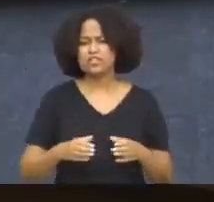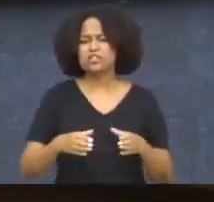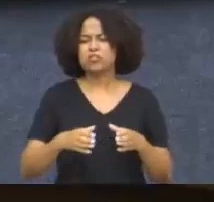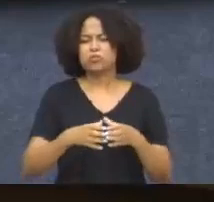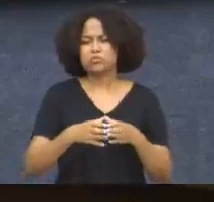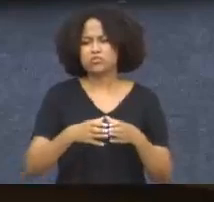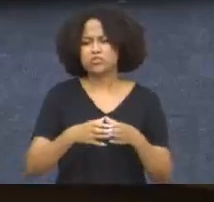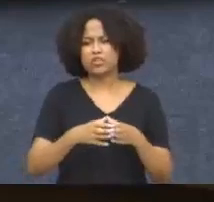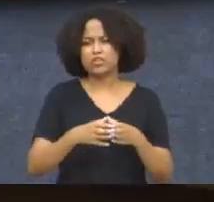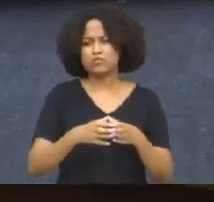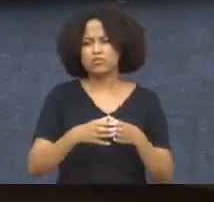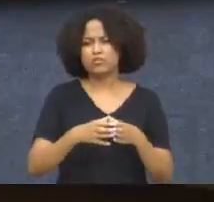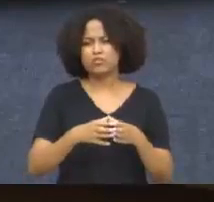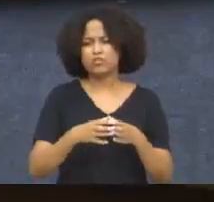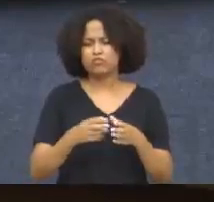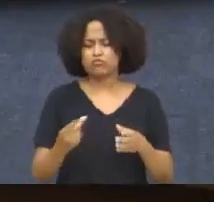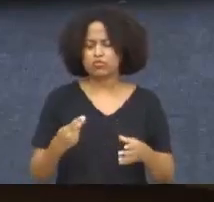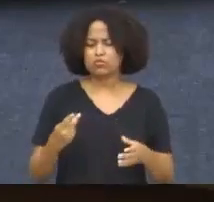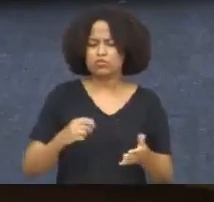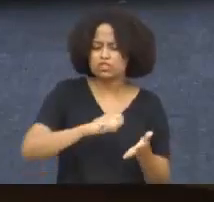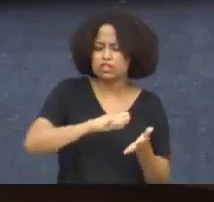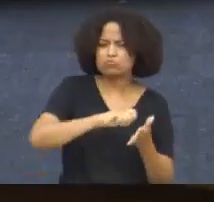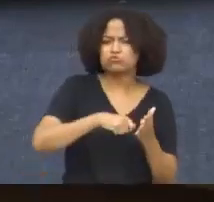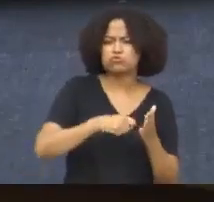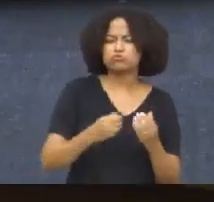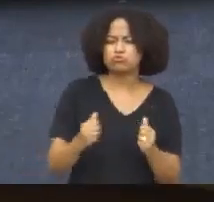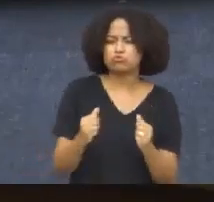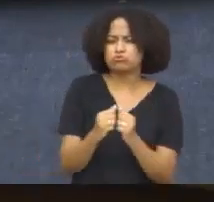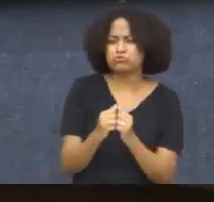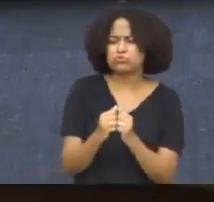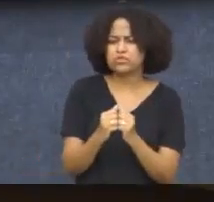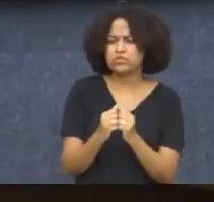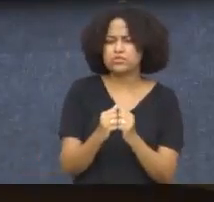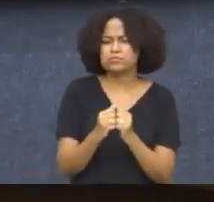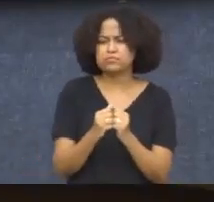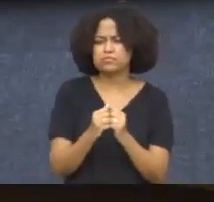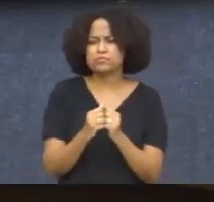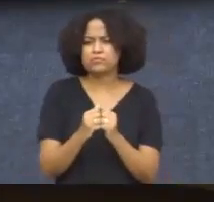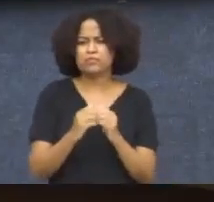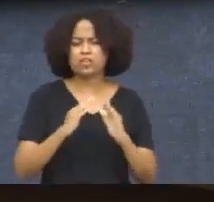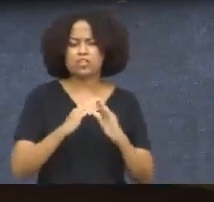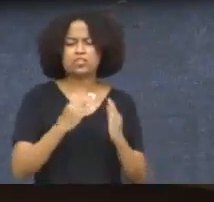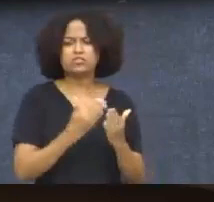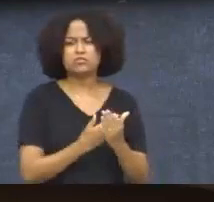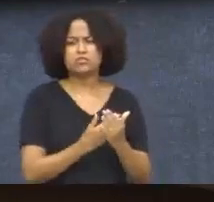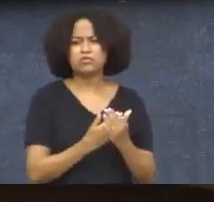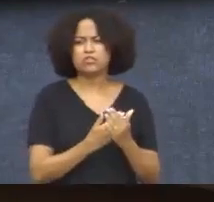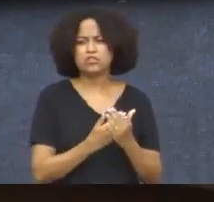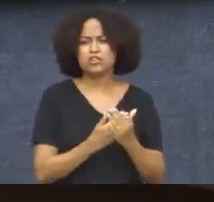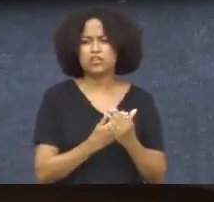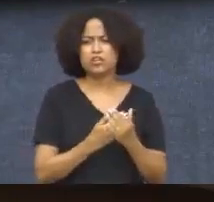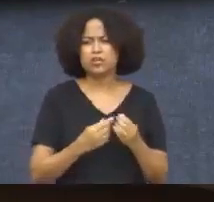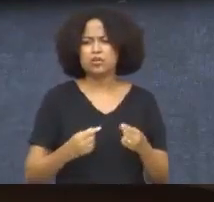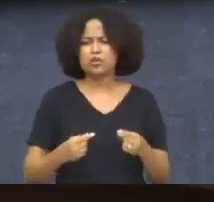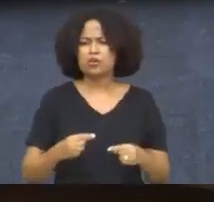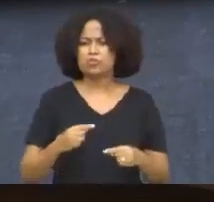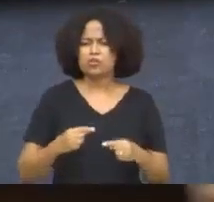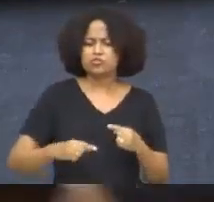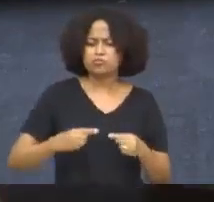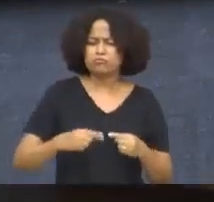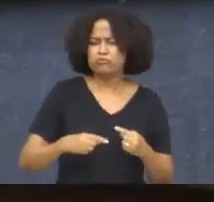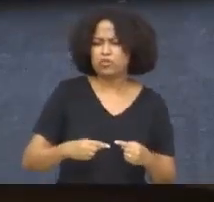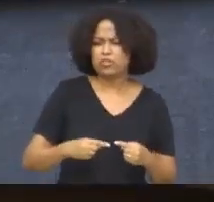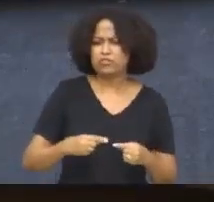um projeto de transparência nas escolas, para que a gente não tenha que recorrer sempre aos vereadores ou recorrer